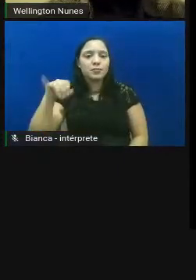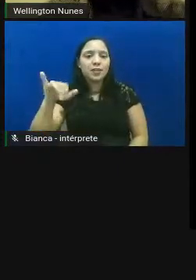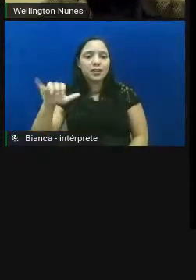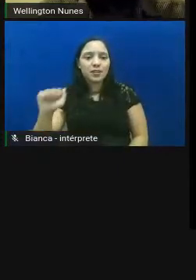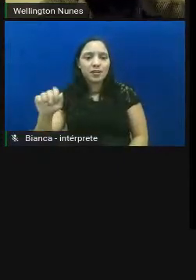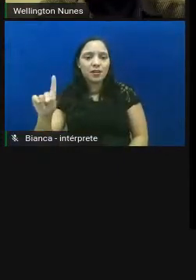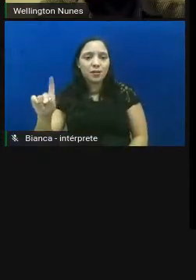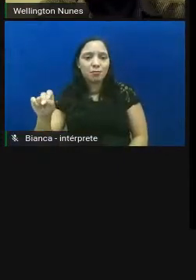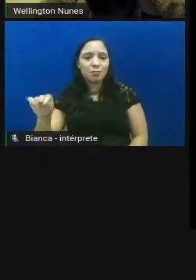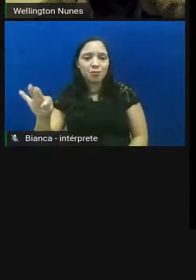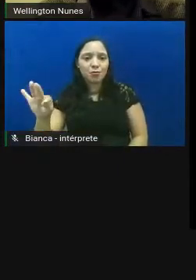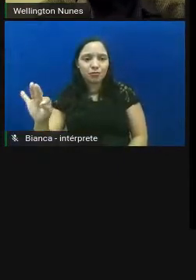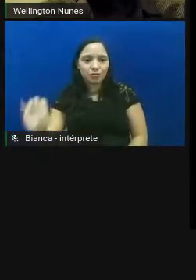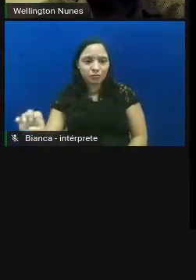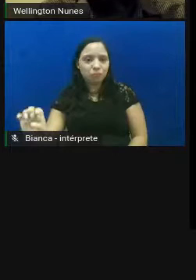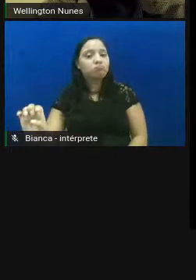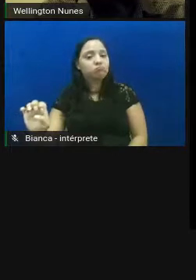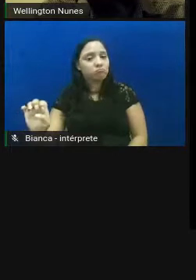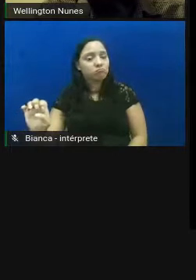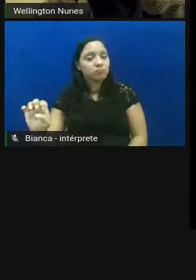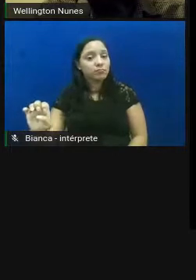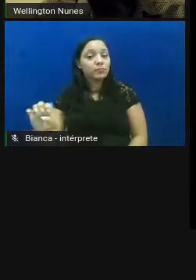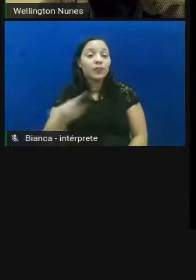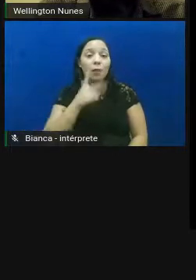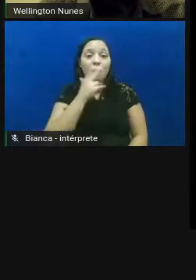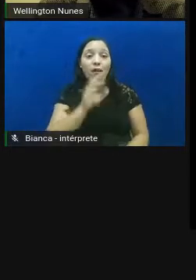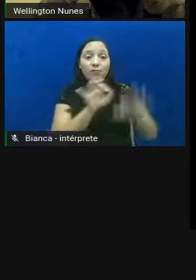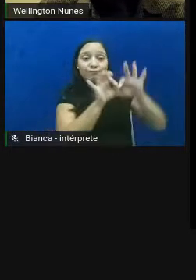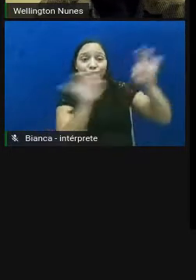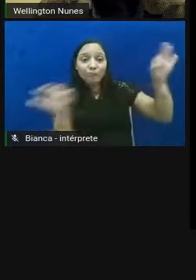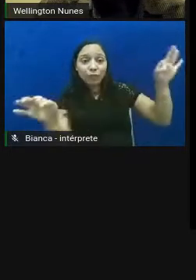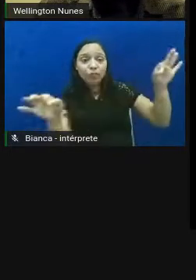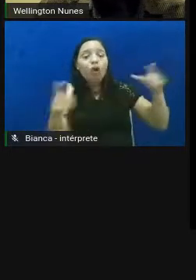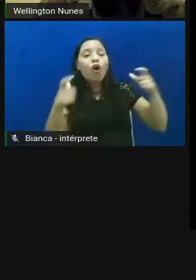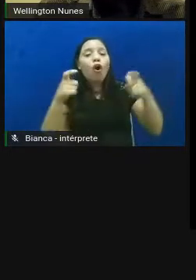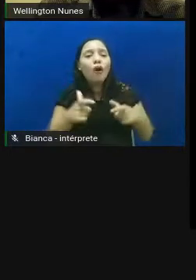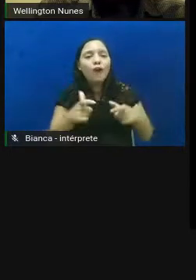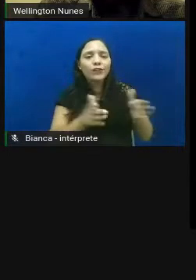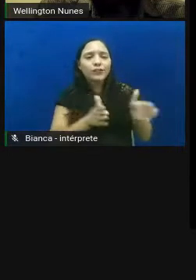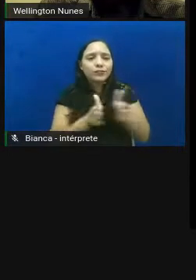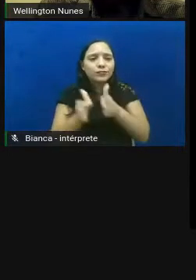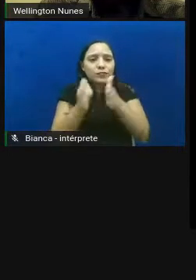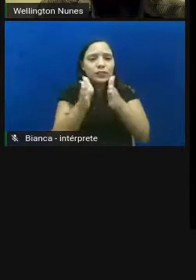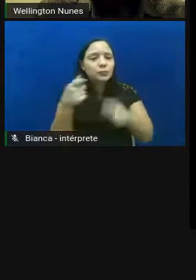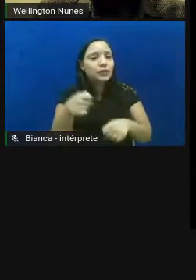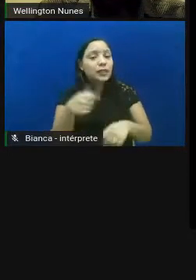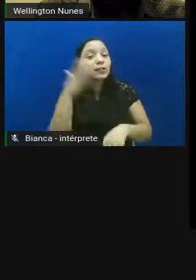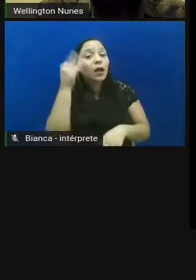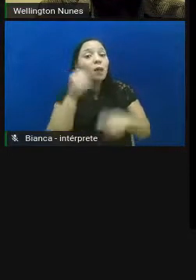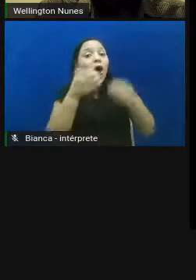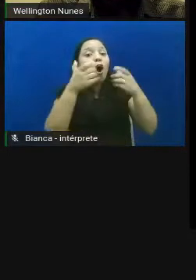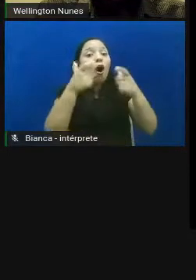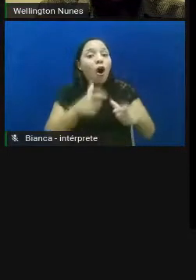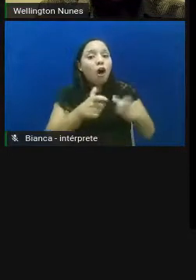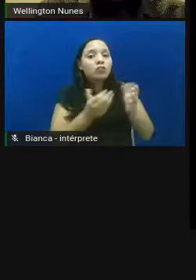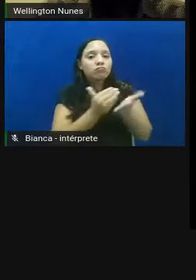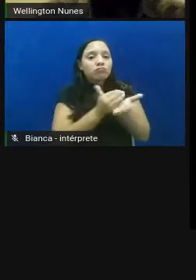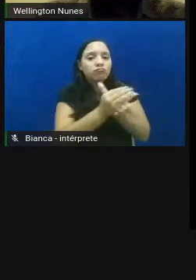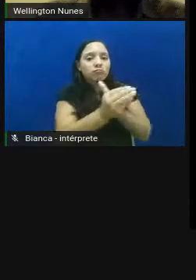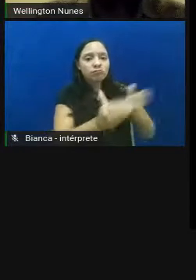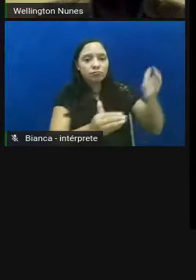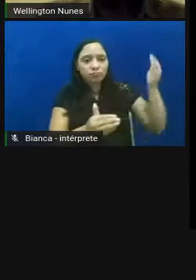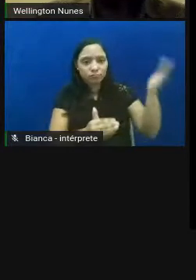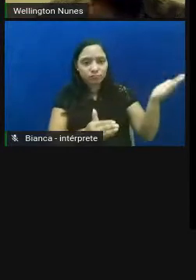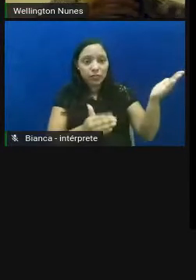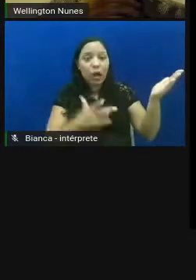Assim, esse é um exemplo de estudo de bacia hidrográfica. Nós podemos fazer o mapa de declividade da bacia do João Leite, onde